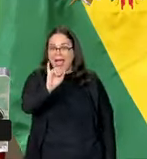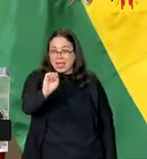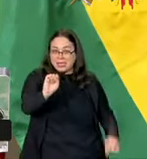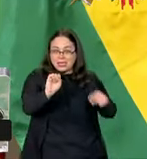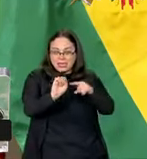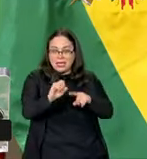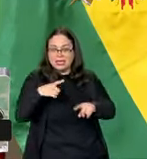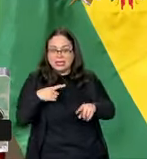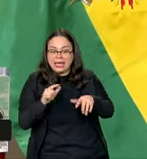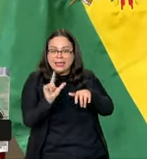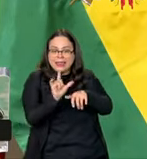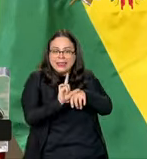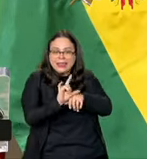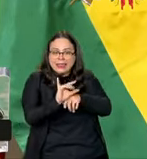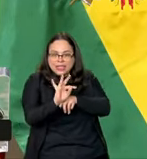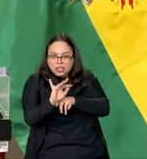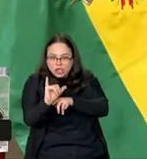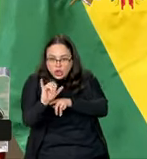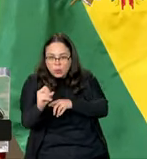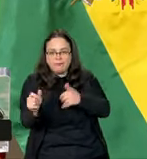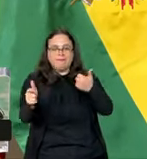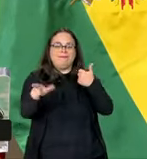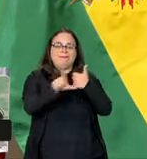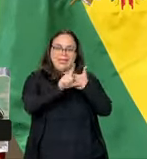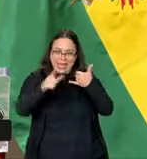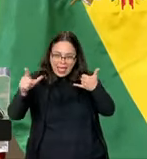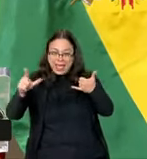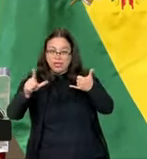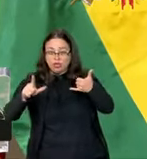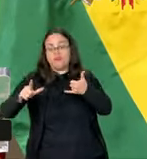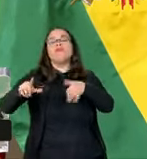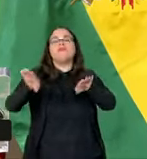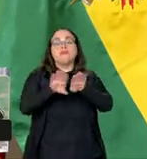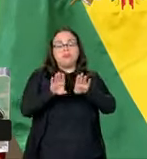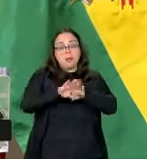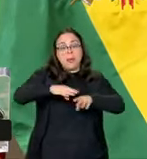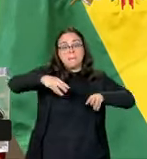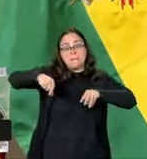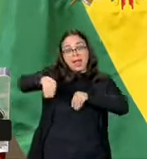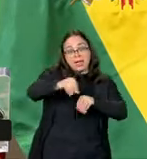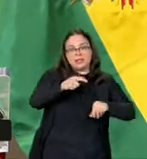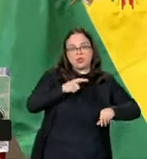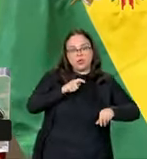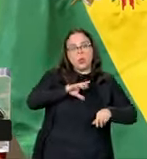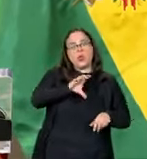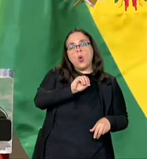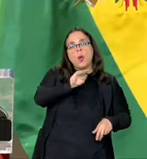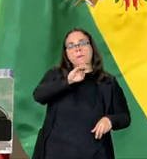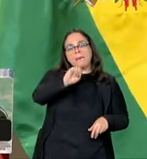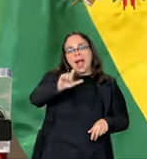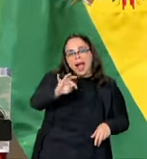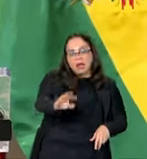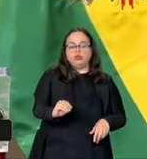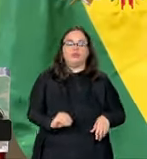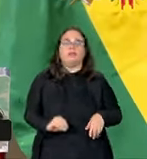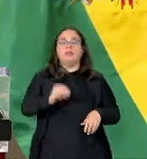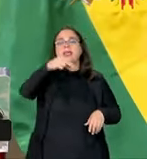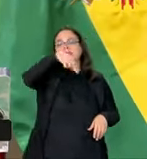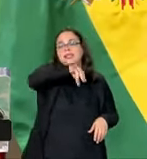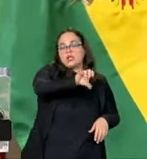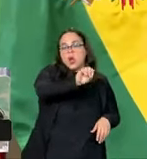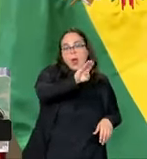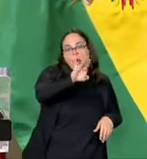reserva de lítio enquanto o Brasil possui terras raras nióbio, cobalto, entre outros. Há pouco